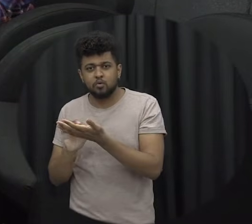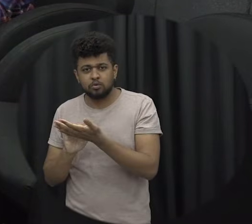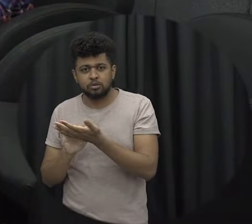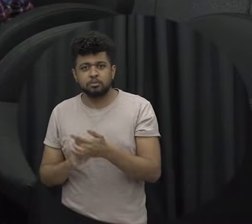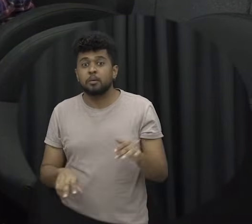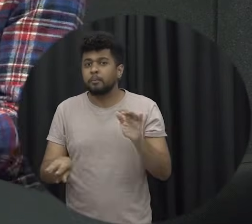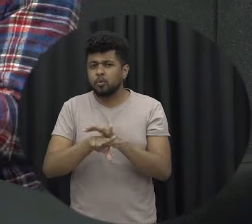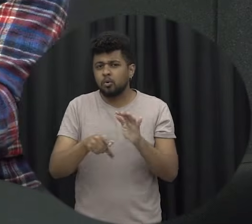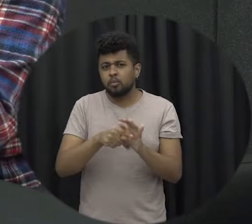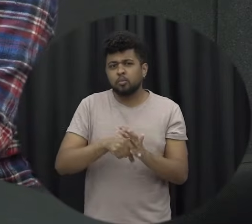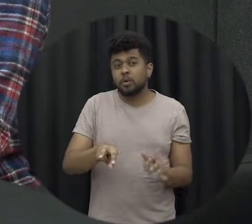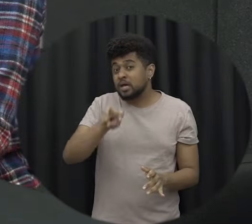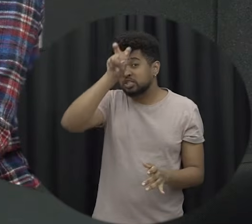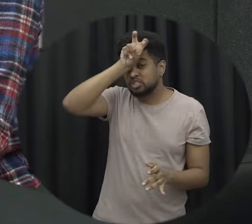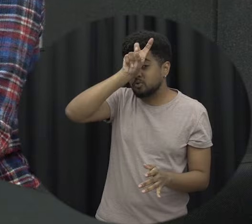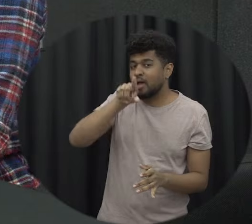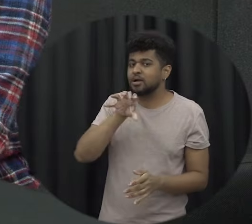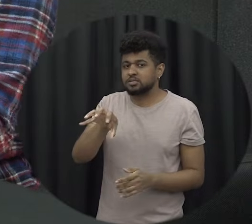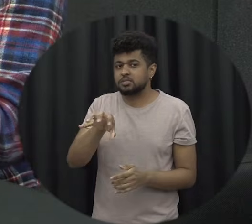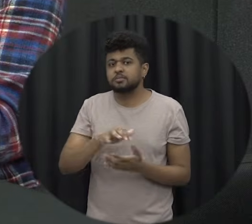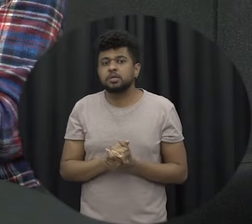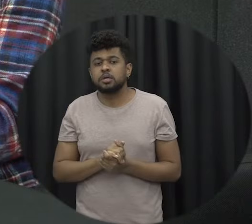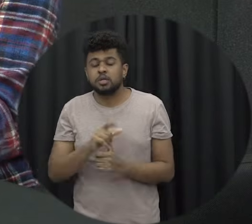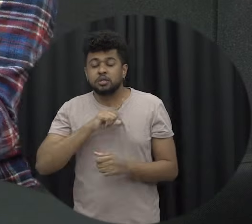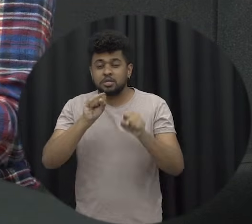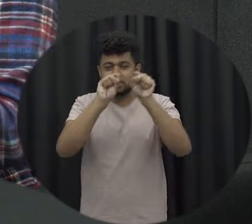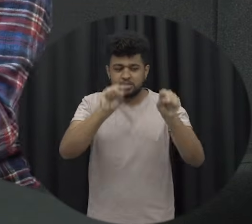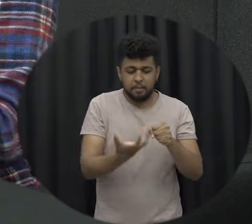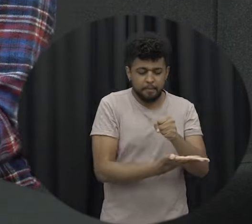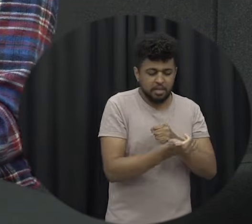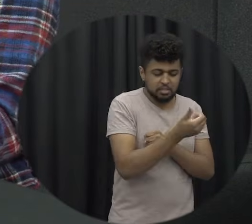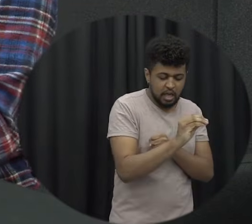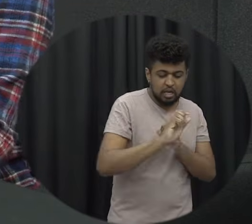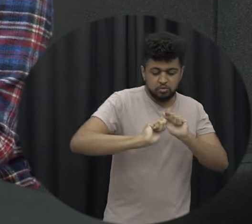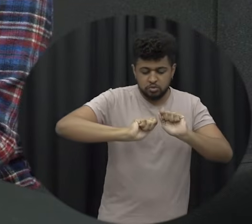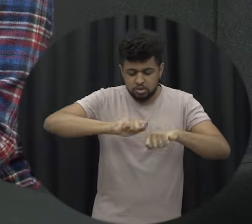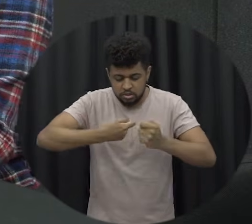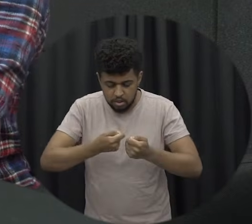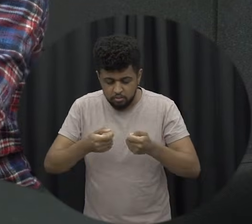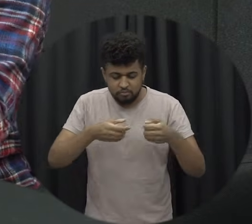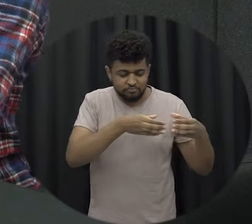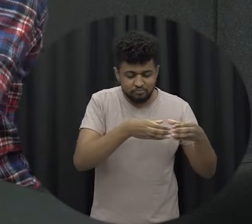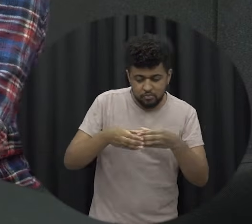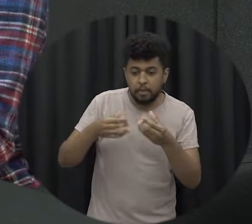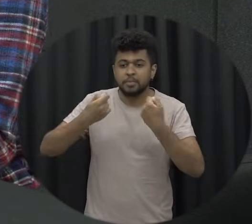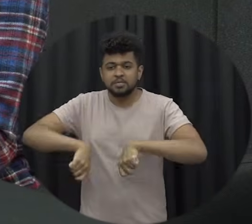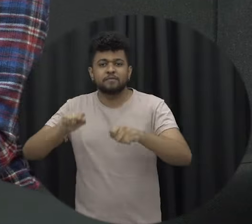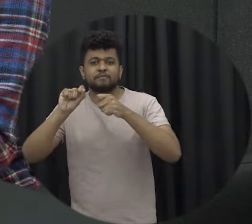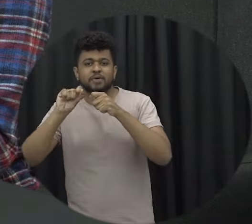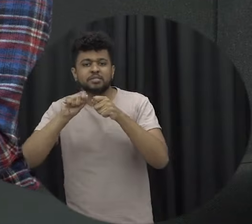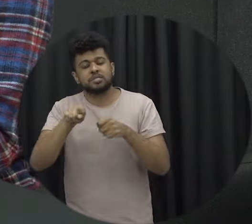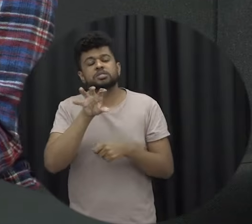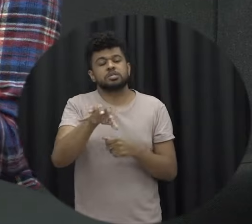base 10, né, com símbolos específicos, mas que eles tinham que fazer dessa forma. É tanto que a multiplicação